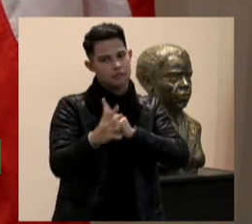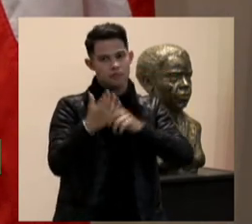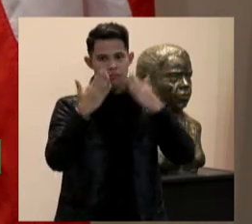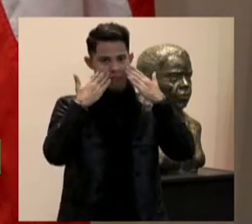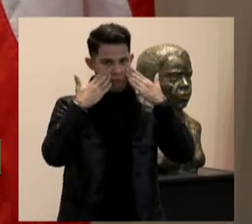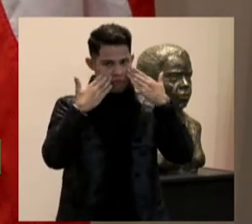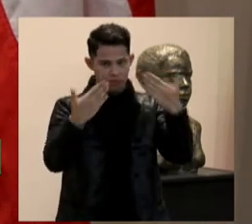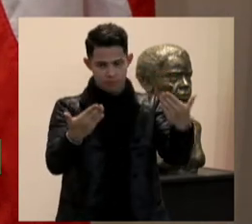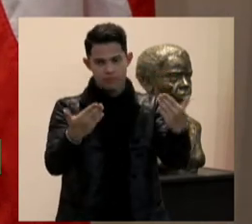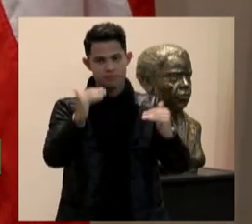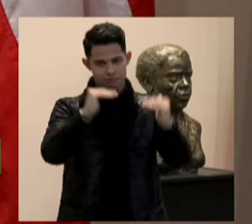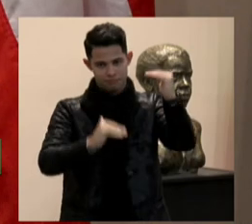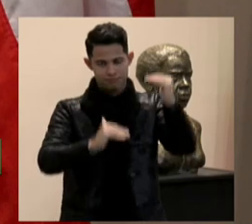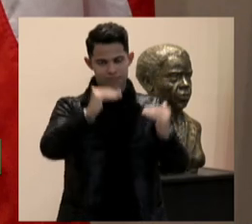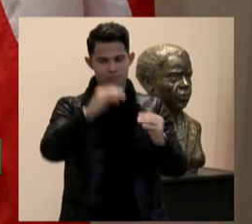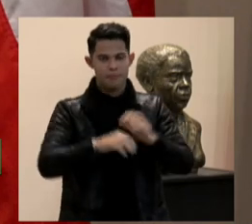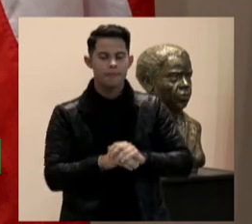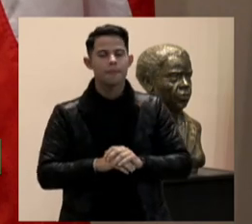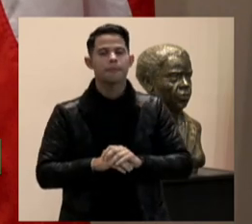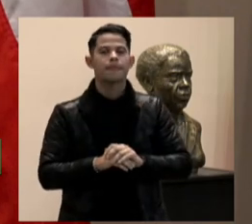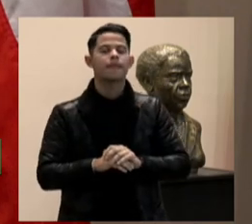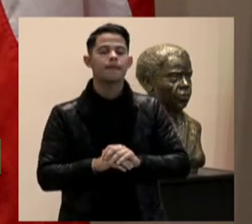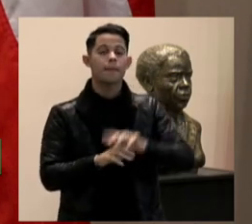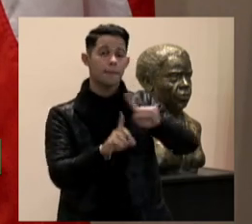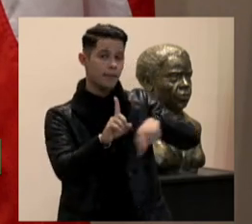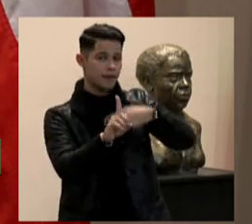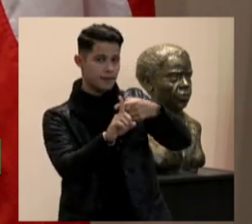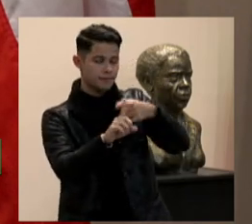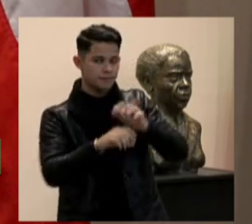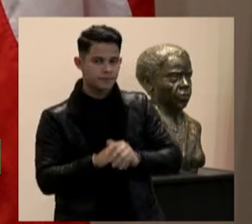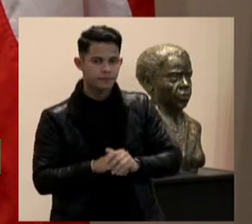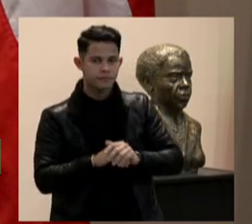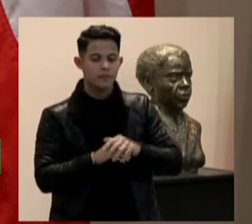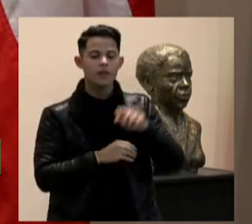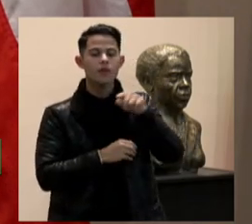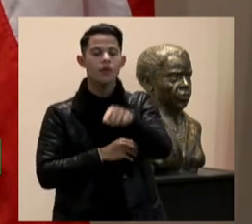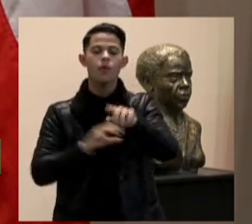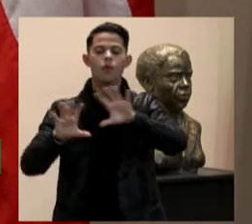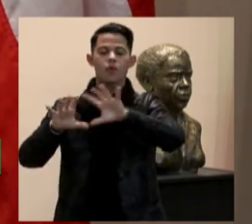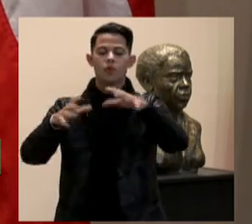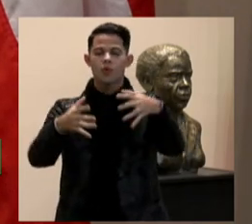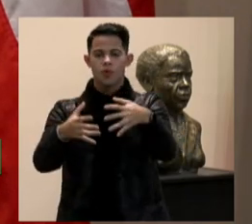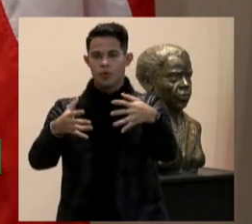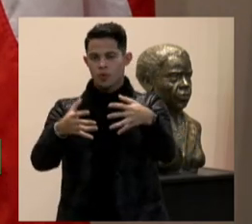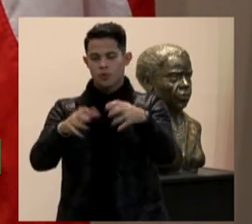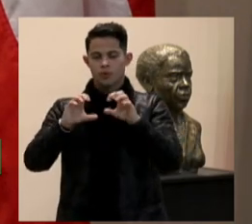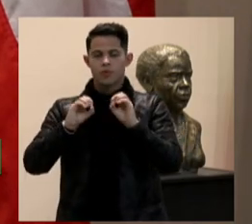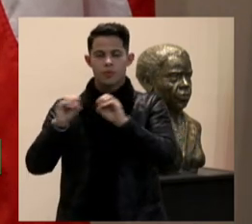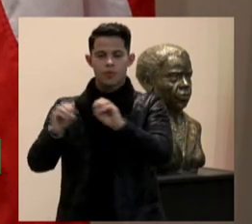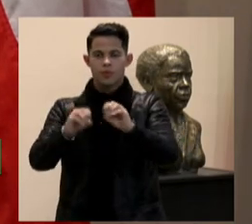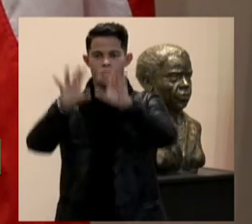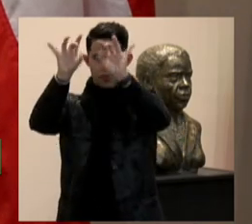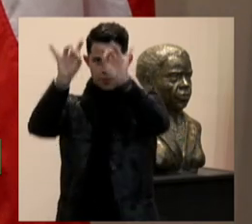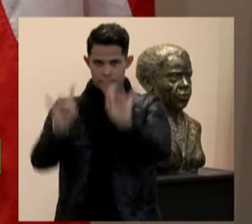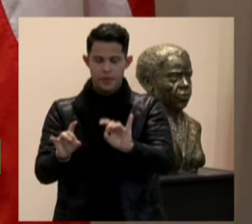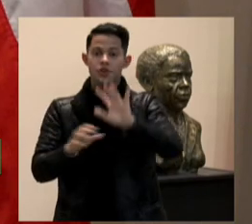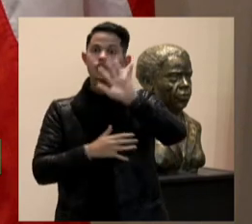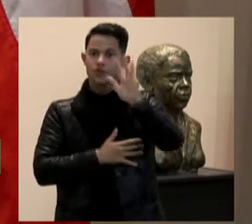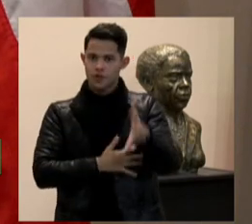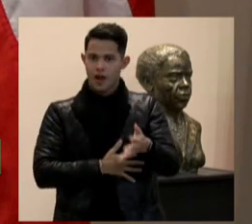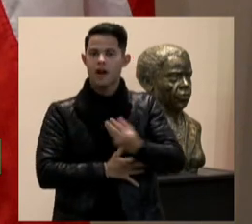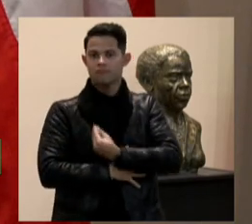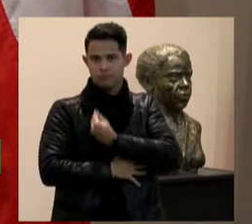explicitadas, né? No caso específico da educação especial, algo que já acontecia no Plano Nacional de